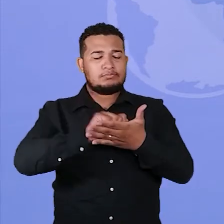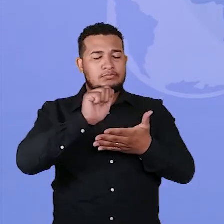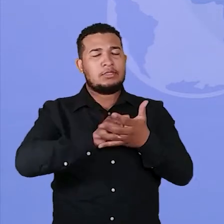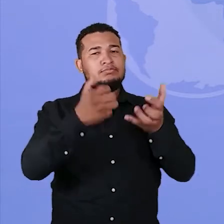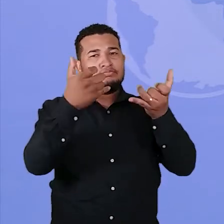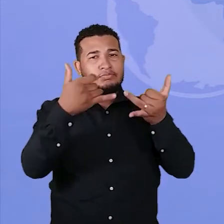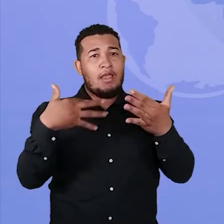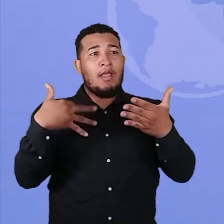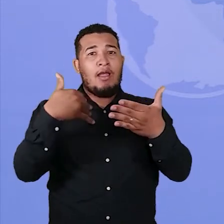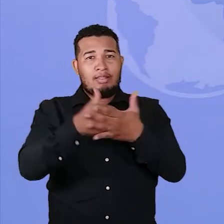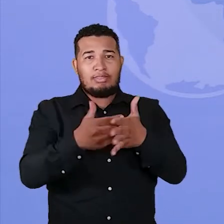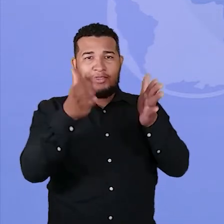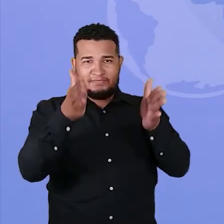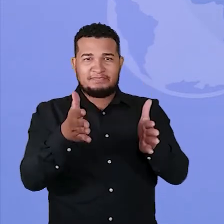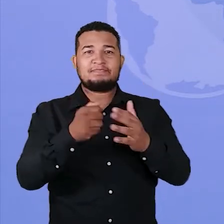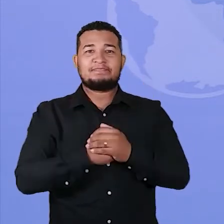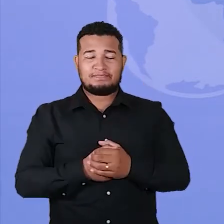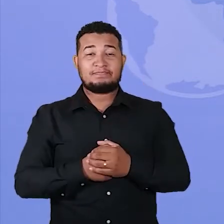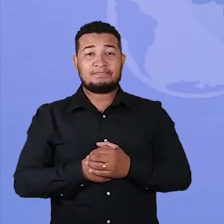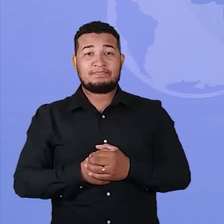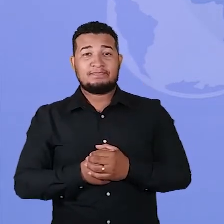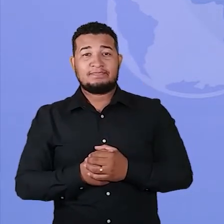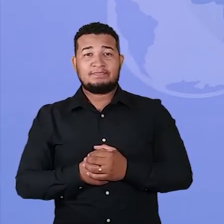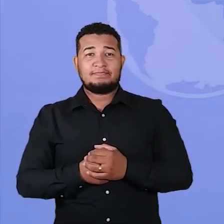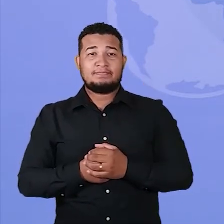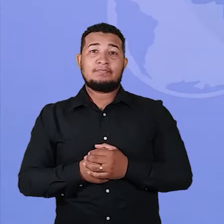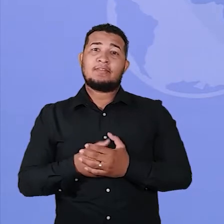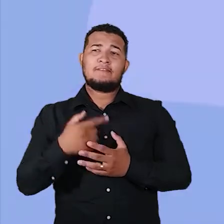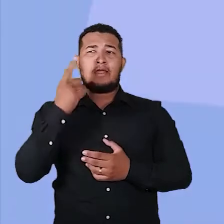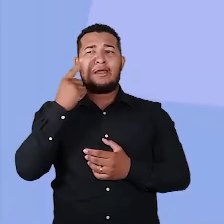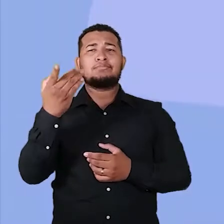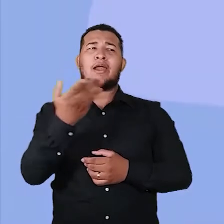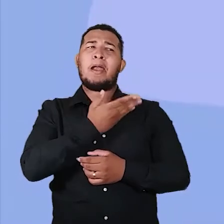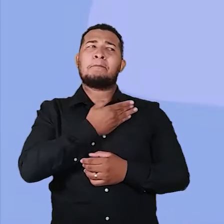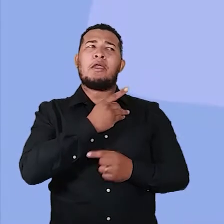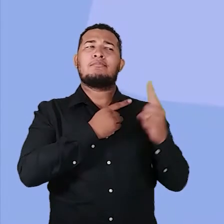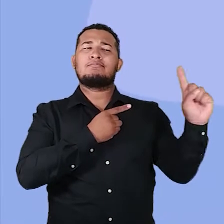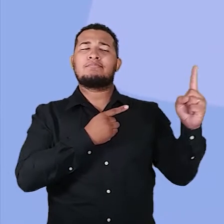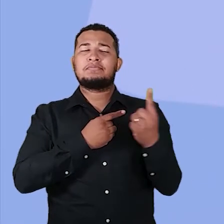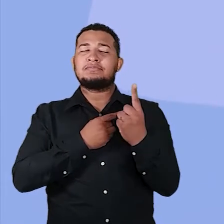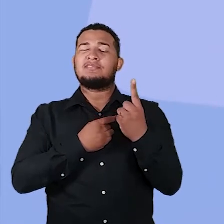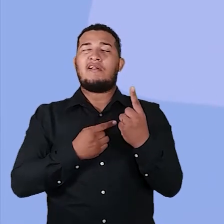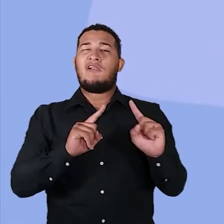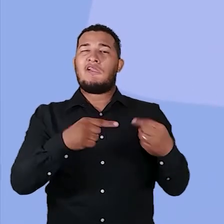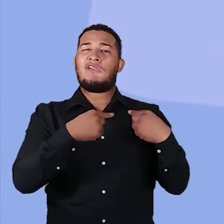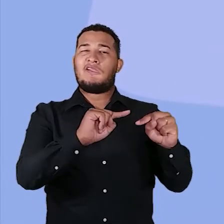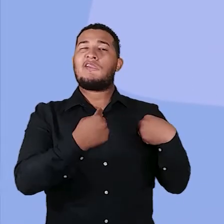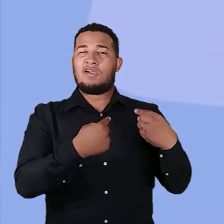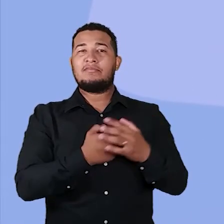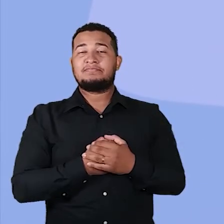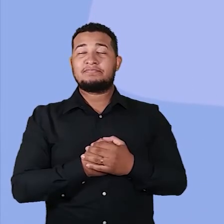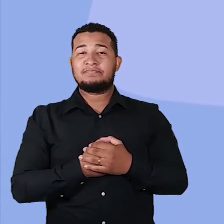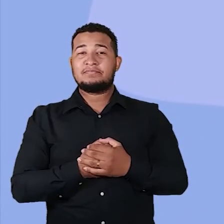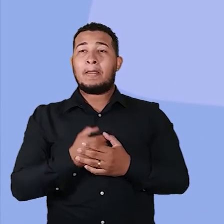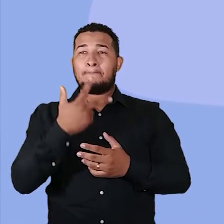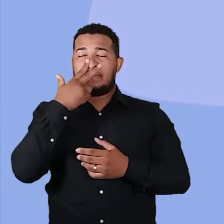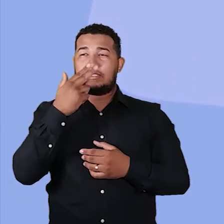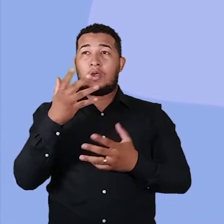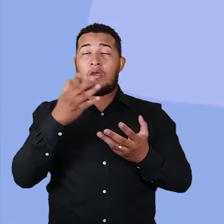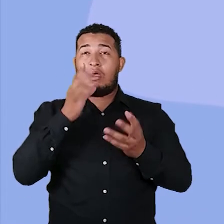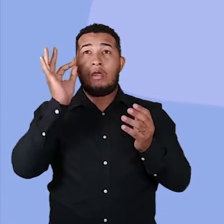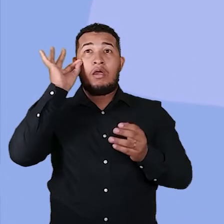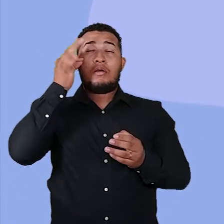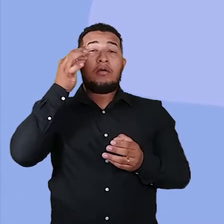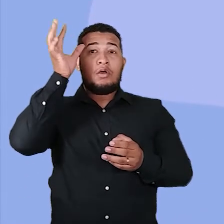escrever tudo o que aconteceu até chegar nessa parte aí. Vamos continuar aqui. Como bom amigo que era, aproveitou para tirar o sarro. O